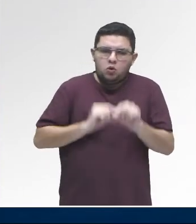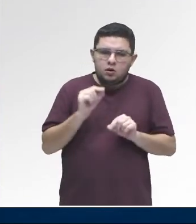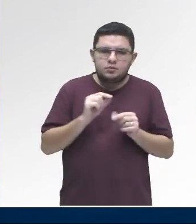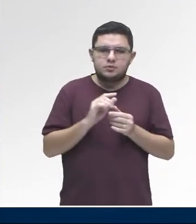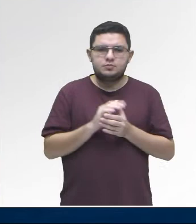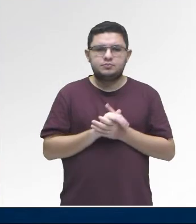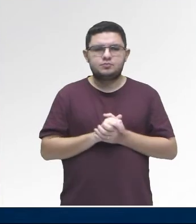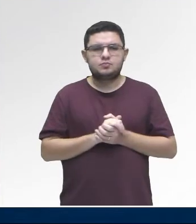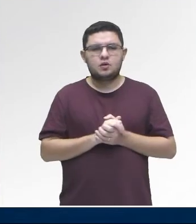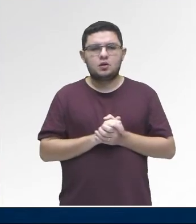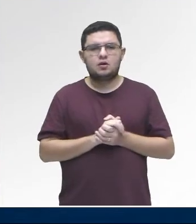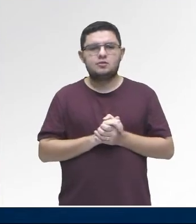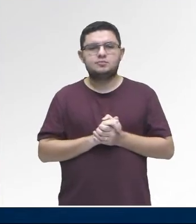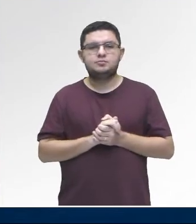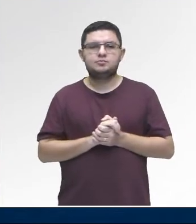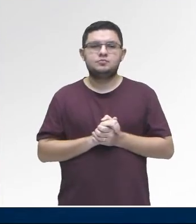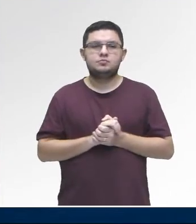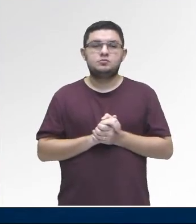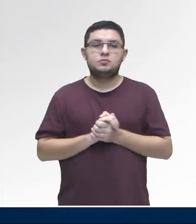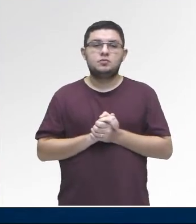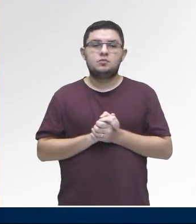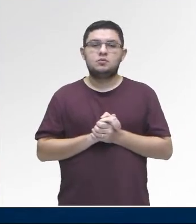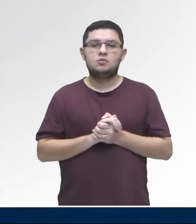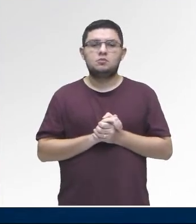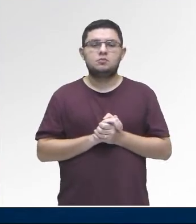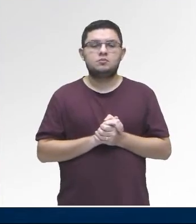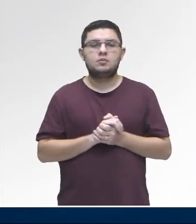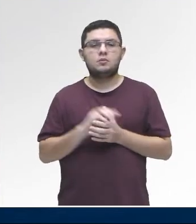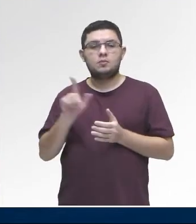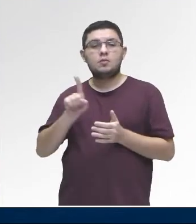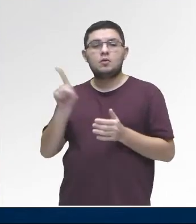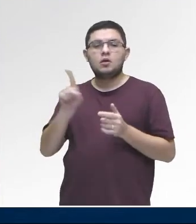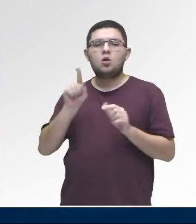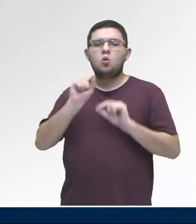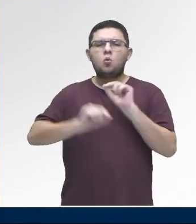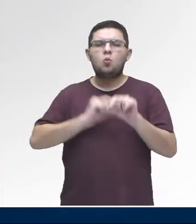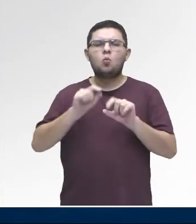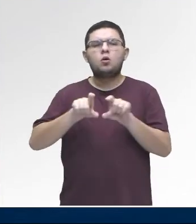partir dessa equação da ionização do ácido